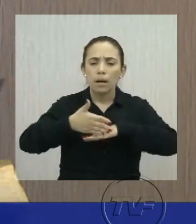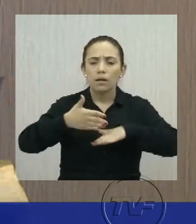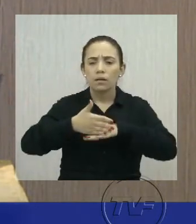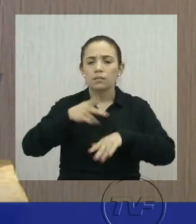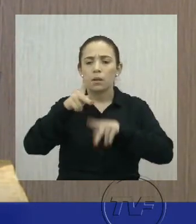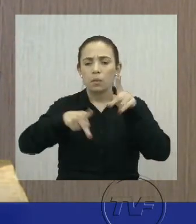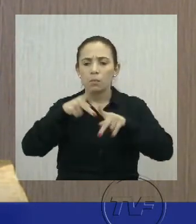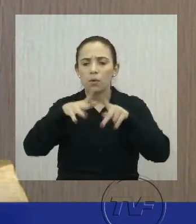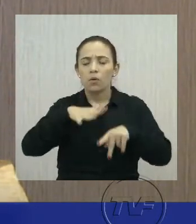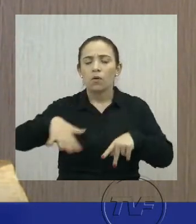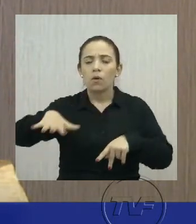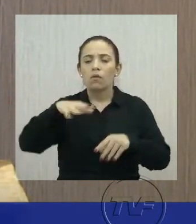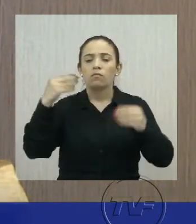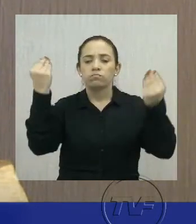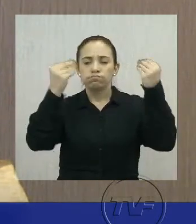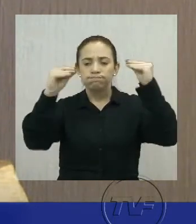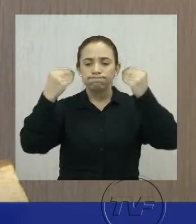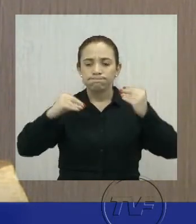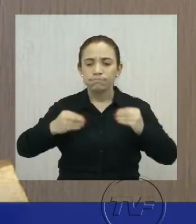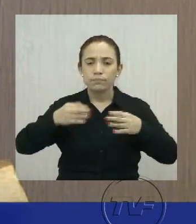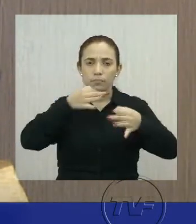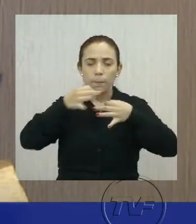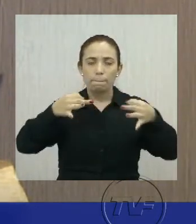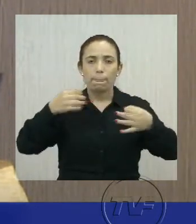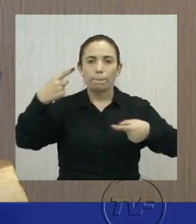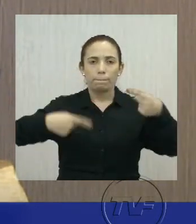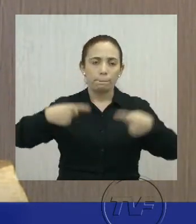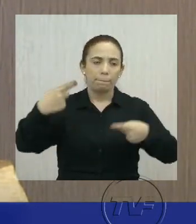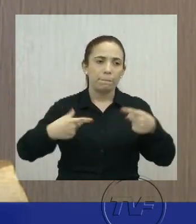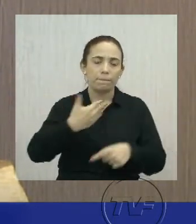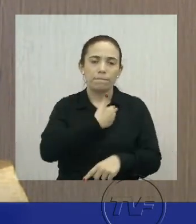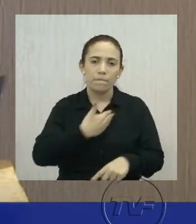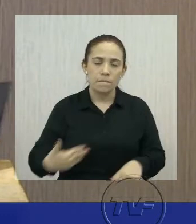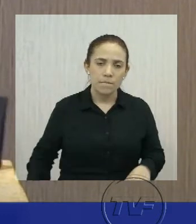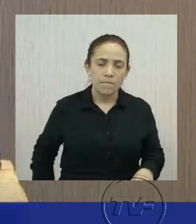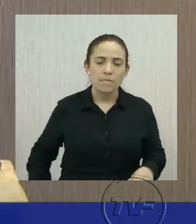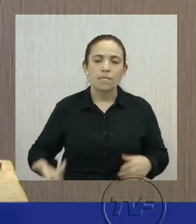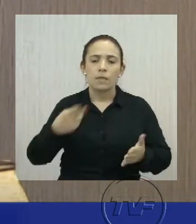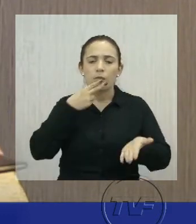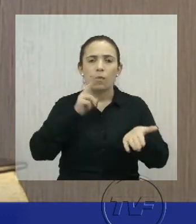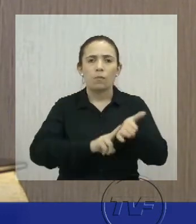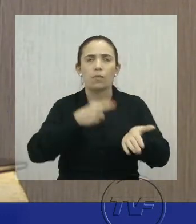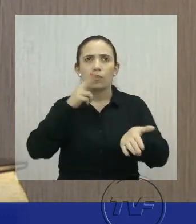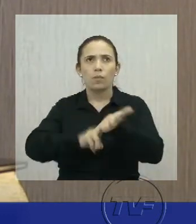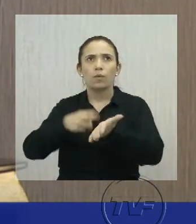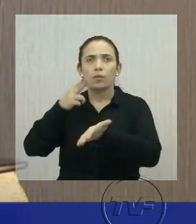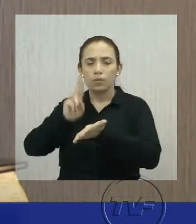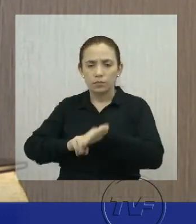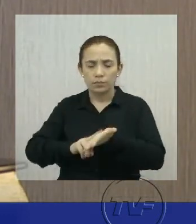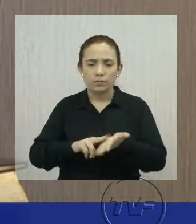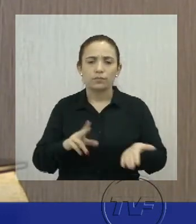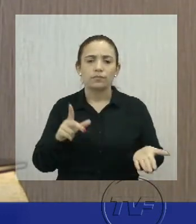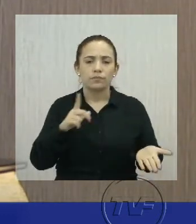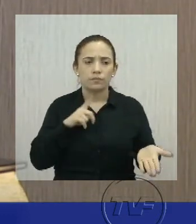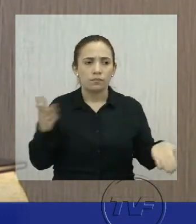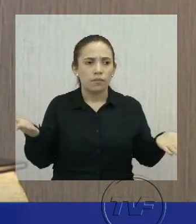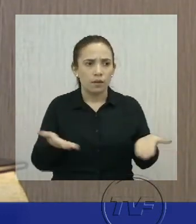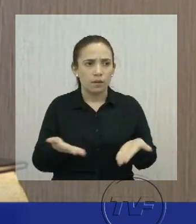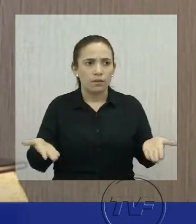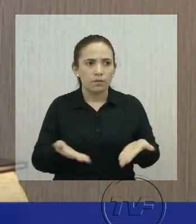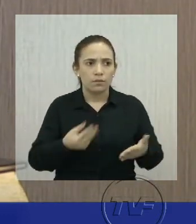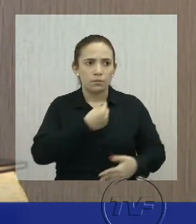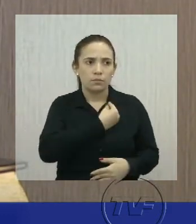formulação dessas políticas públicas, penalidades excessivas. Eu queria chamar a atenção, presidente, nós estamos vivendo um